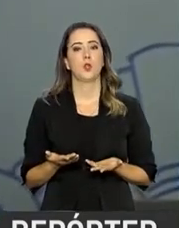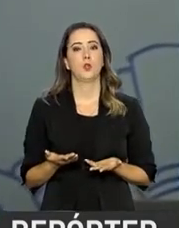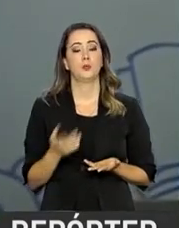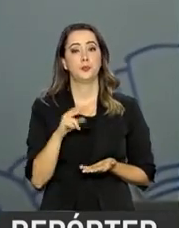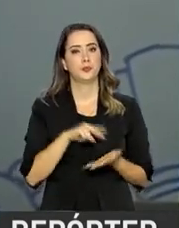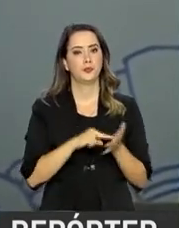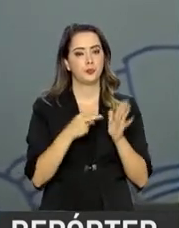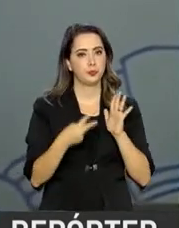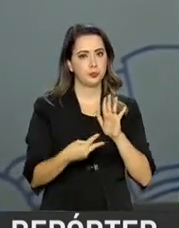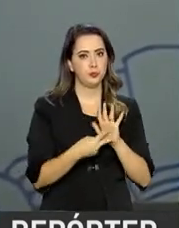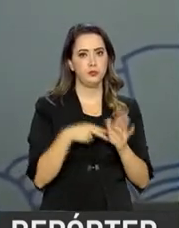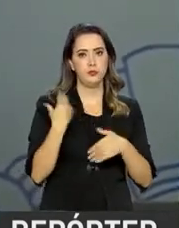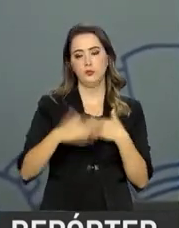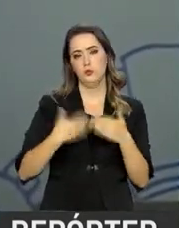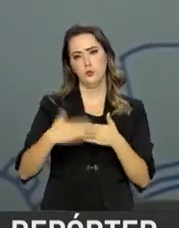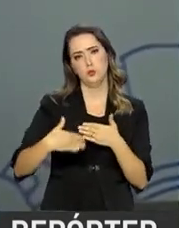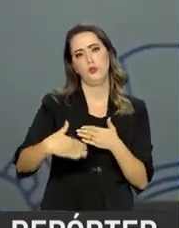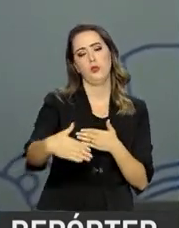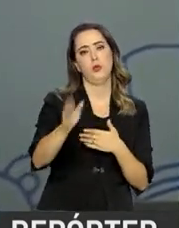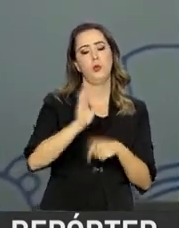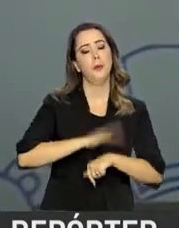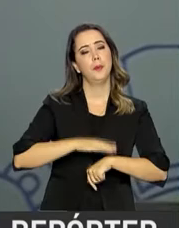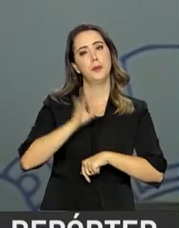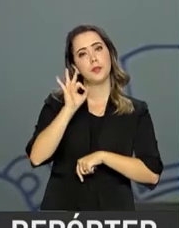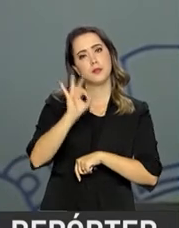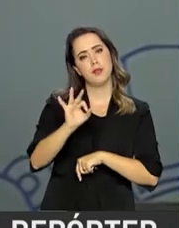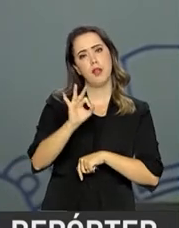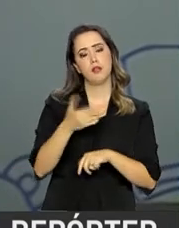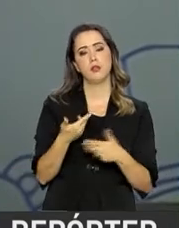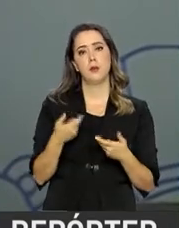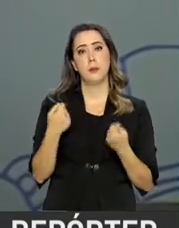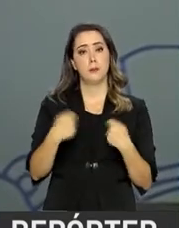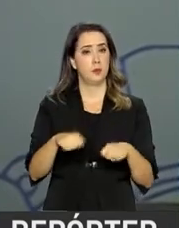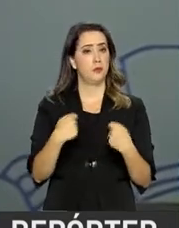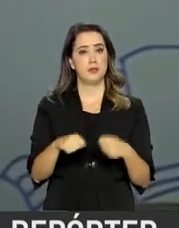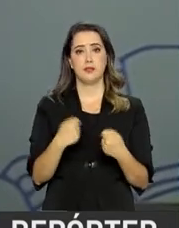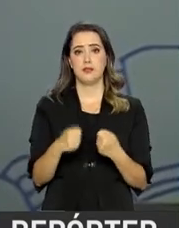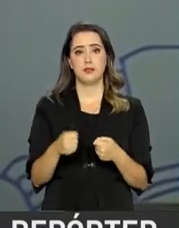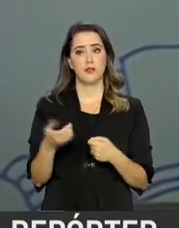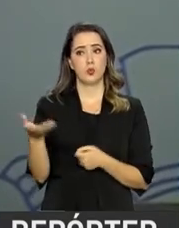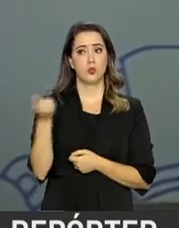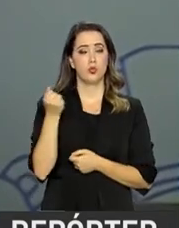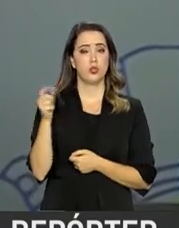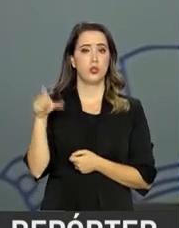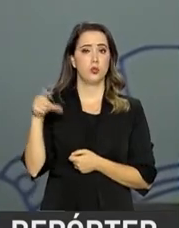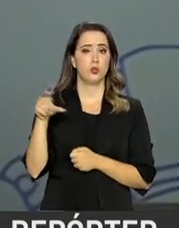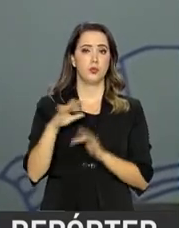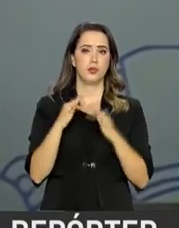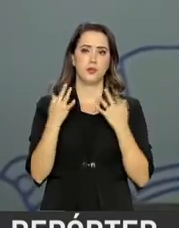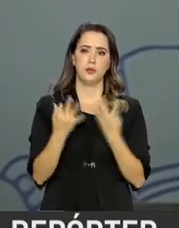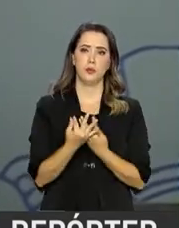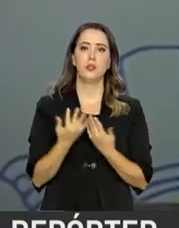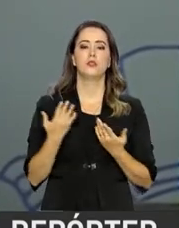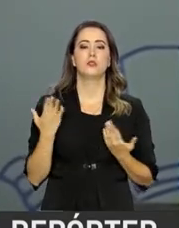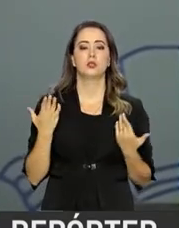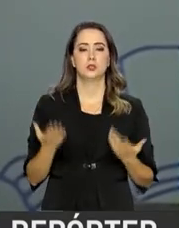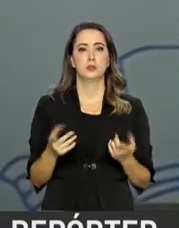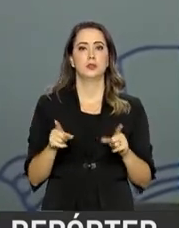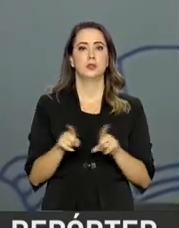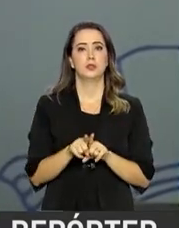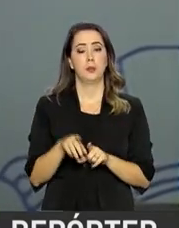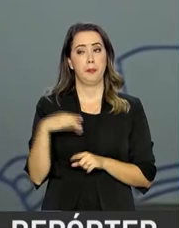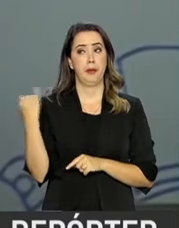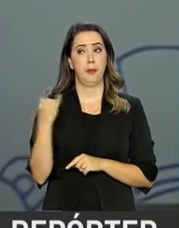significa o progresso a pessoa num dado momento não vai mais necessitar do programa assistencial também